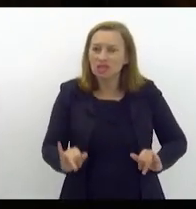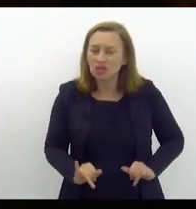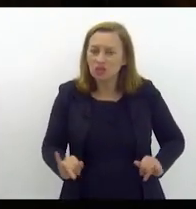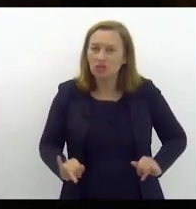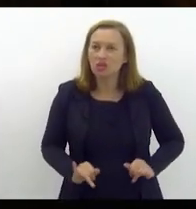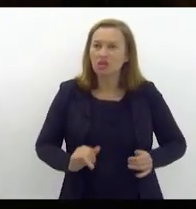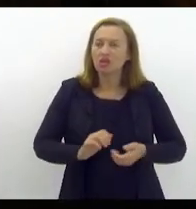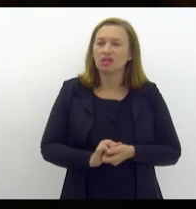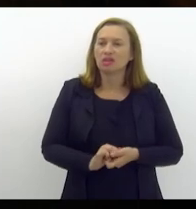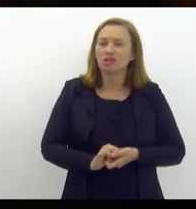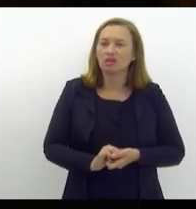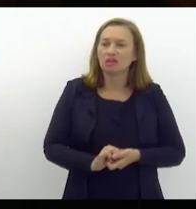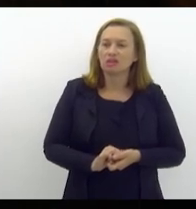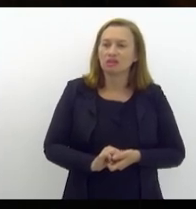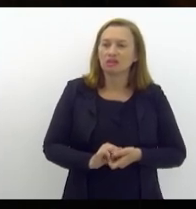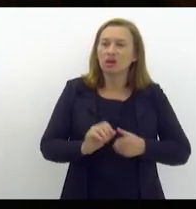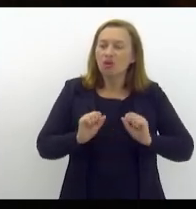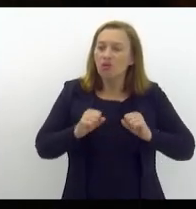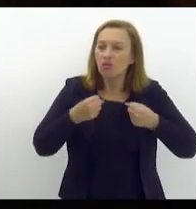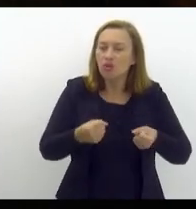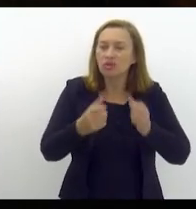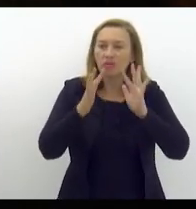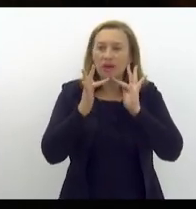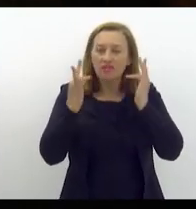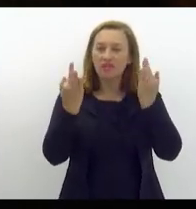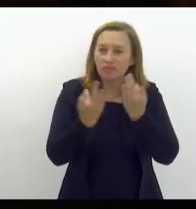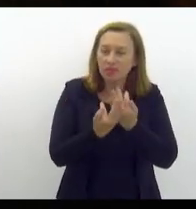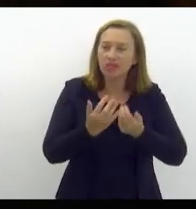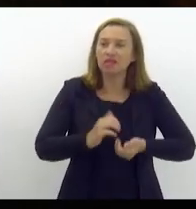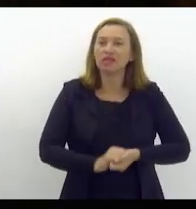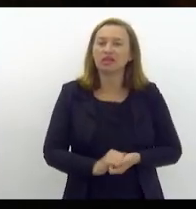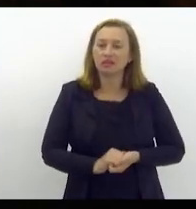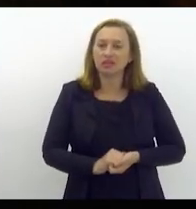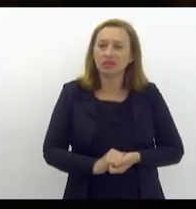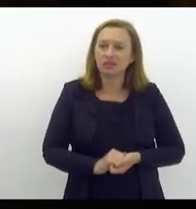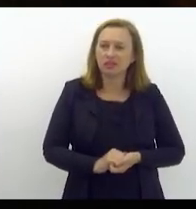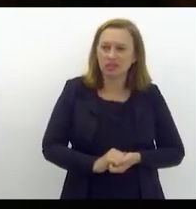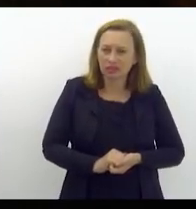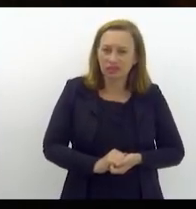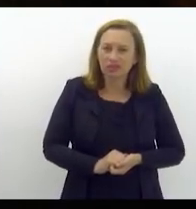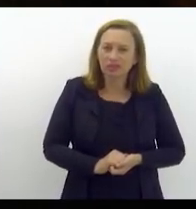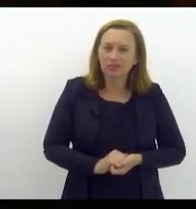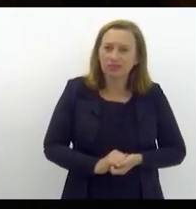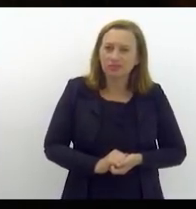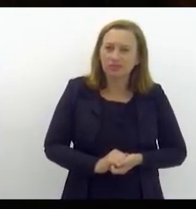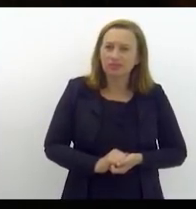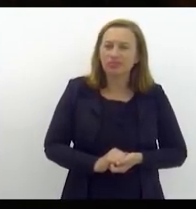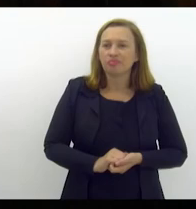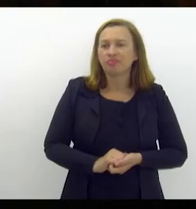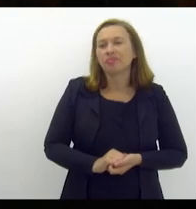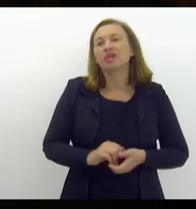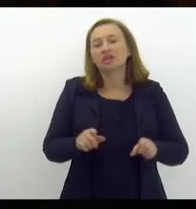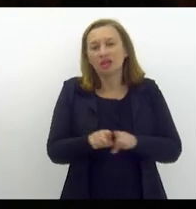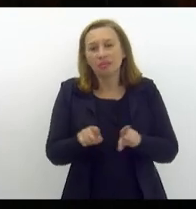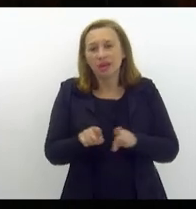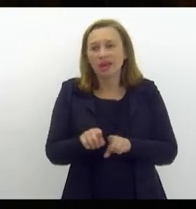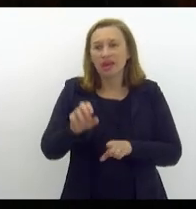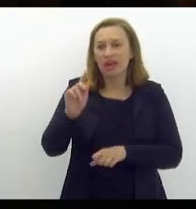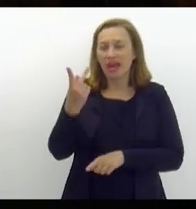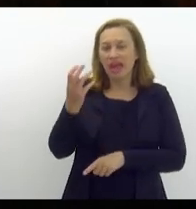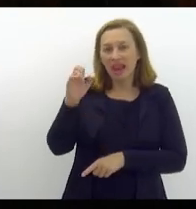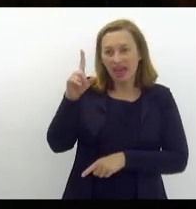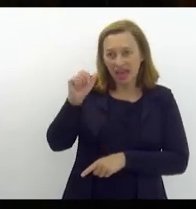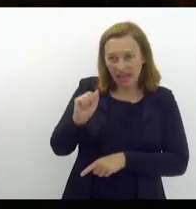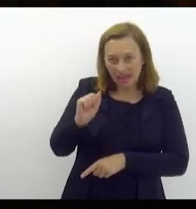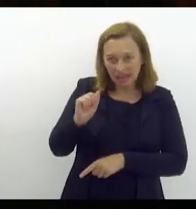Muita força para a família, muita força para a Alessandra, para a sua neta que nos deixou, a Helena, também, que